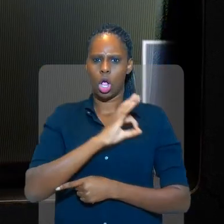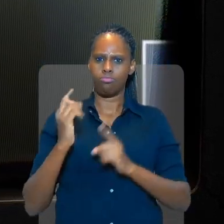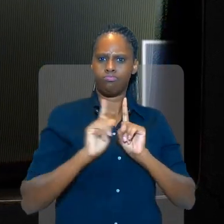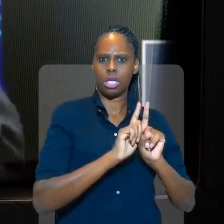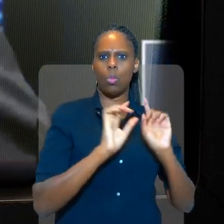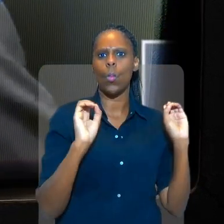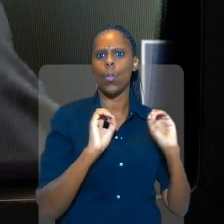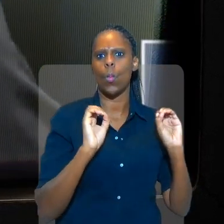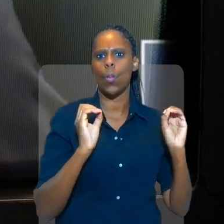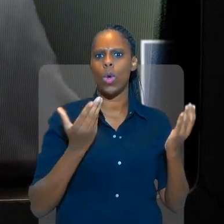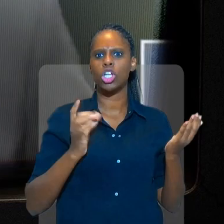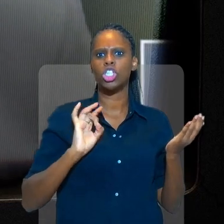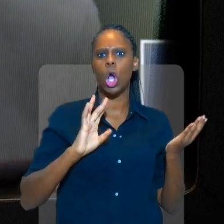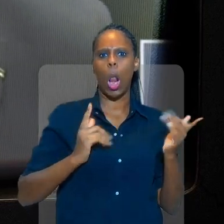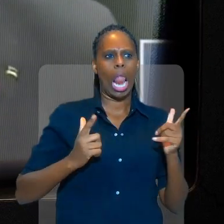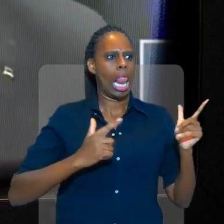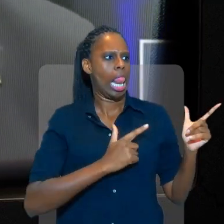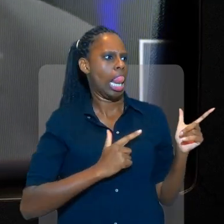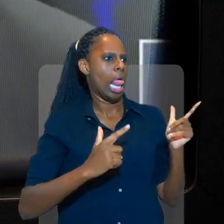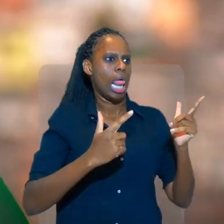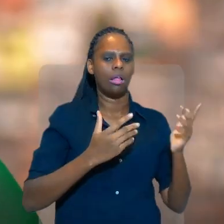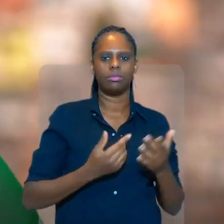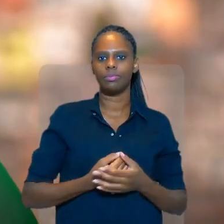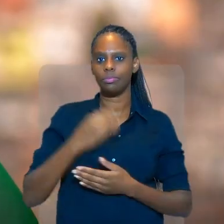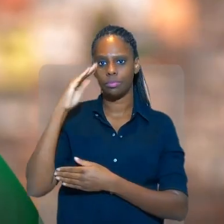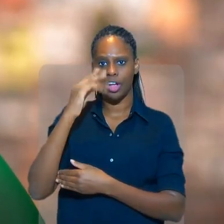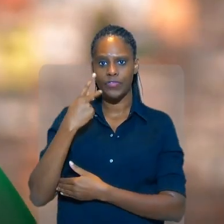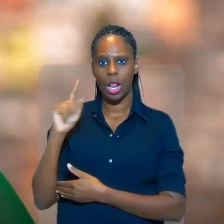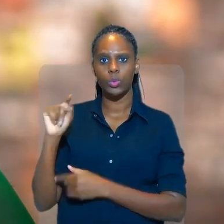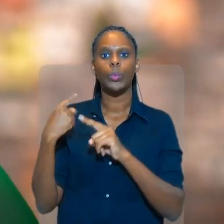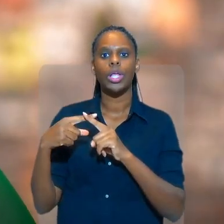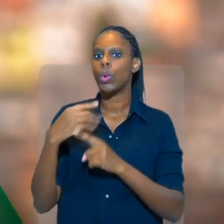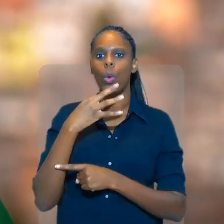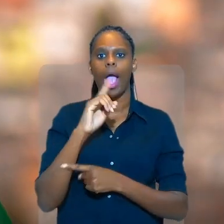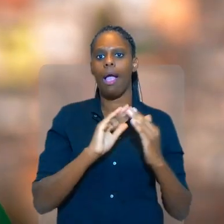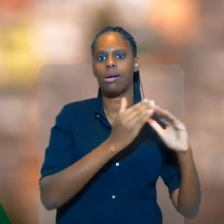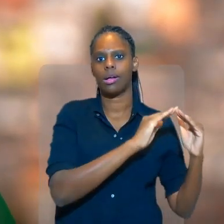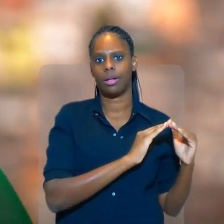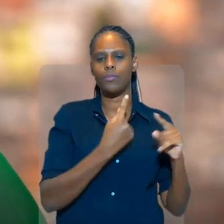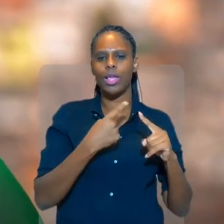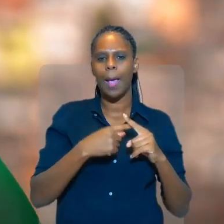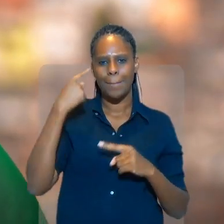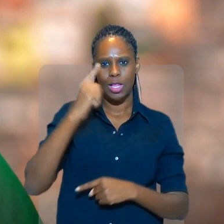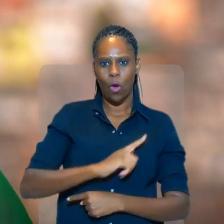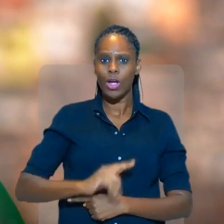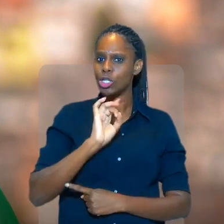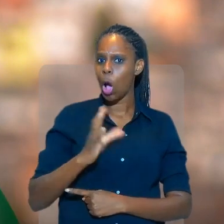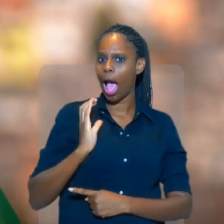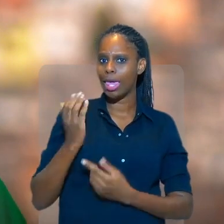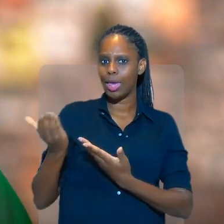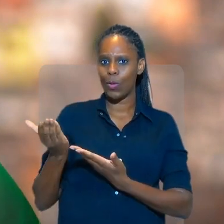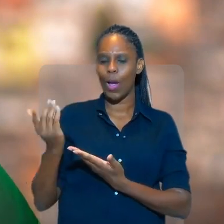nenhum policial ao seu lado, só traficante. Bolsonaro fala isso porque não conhece a favela, só governa para os